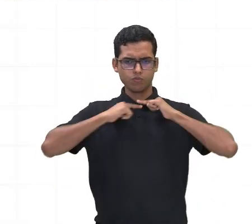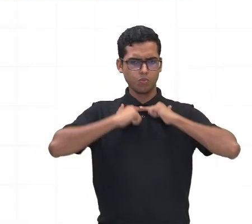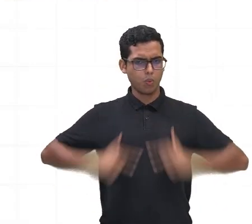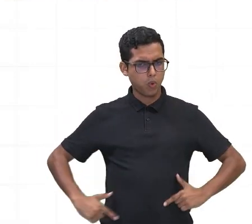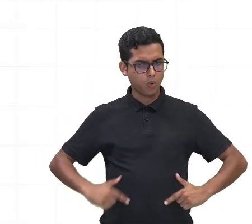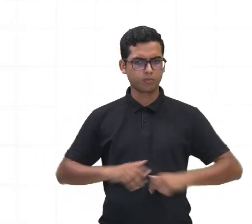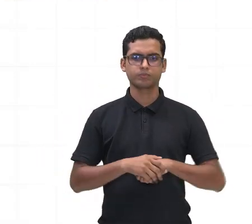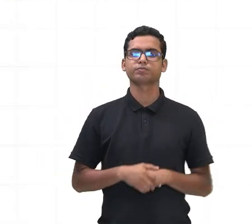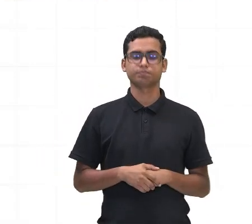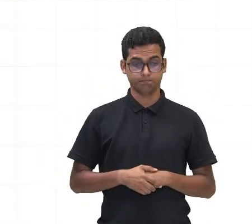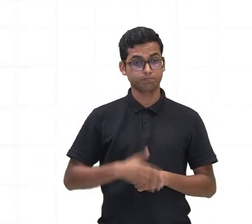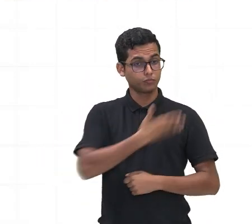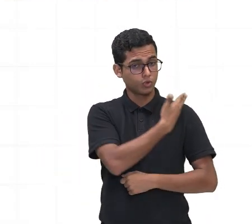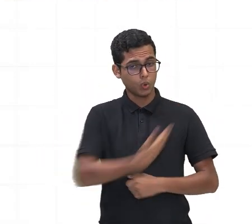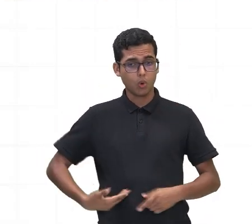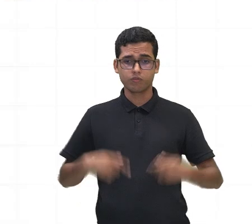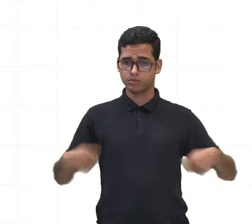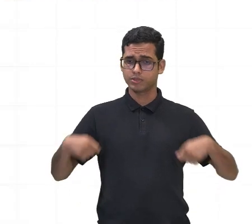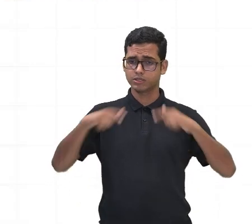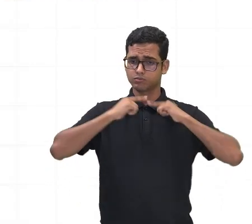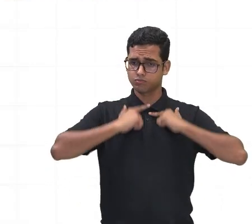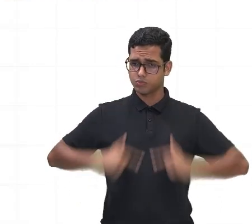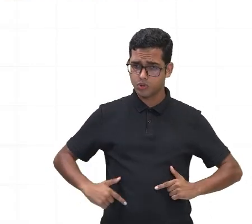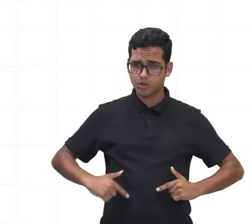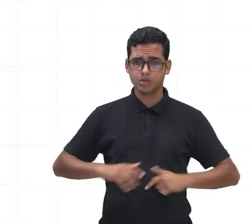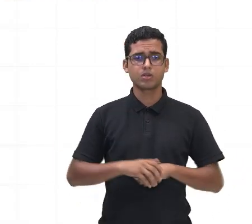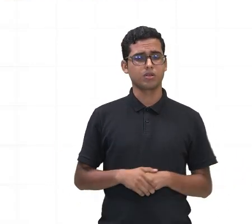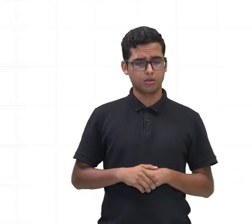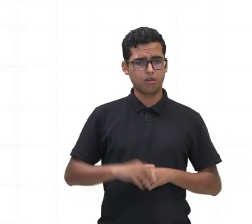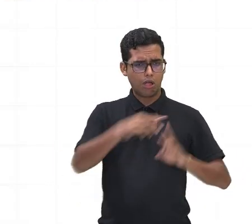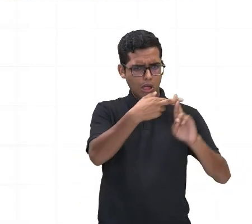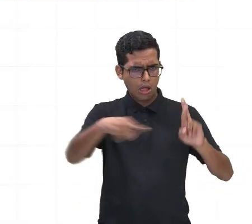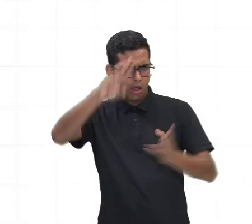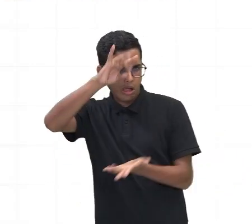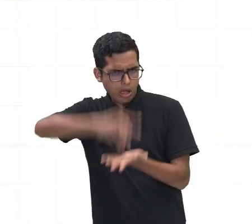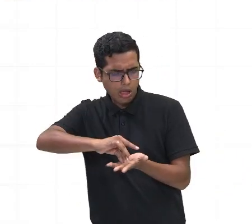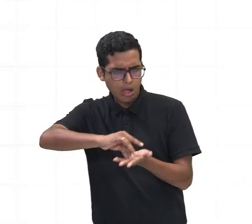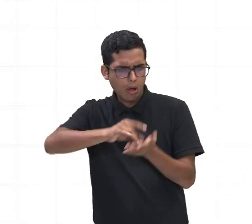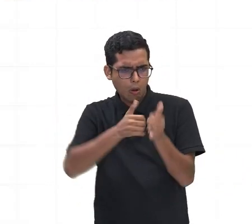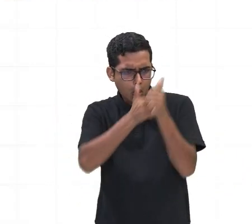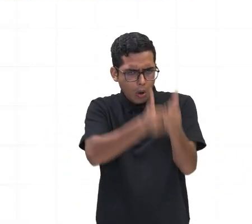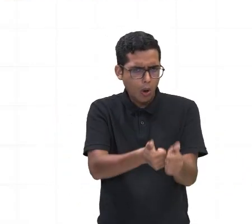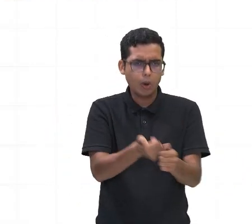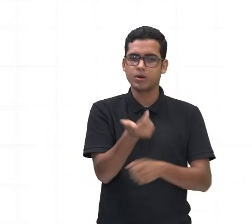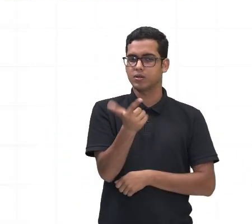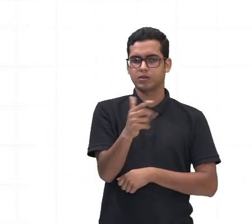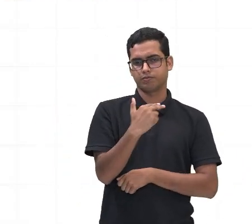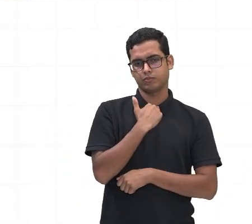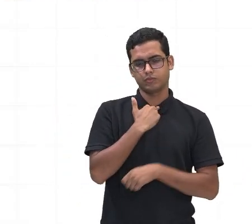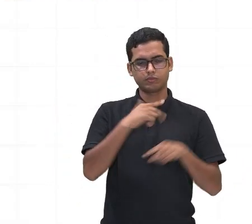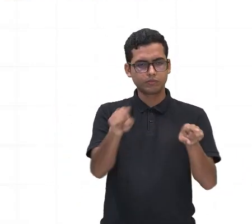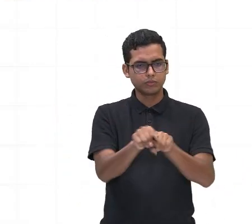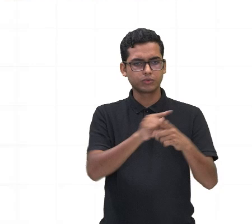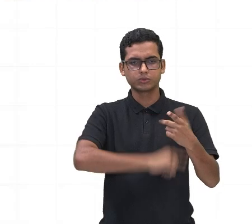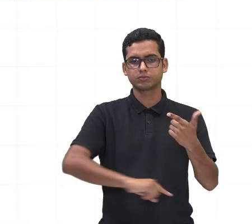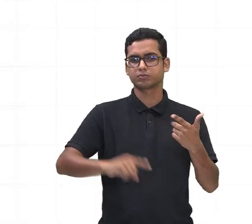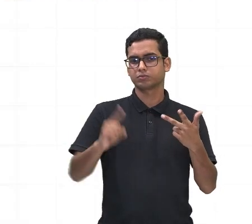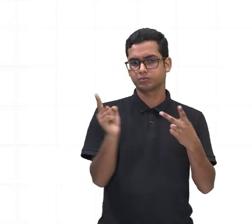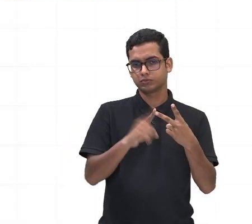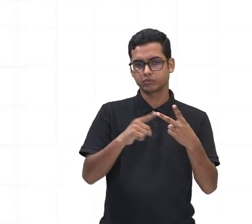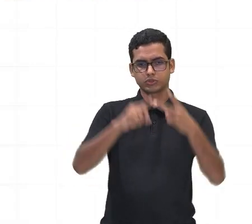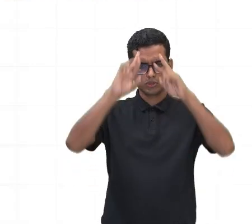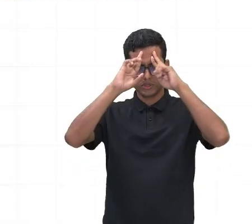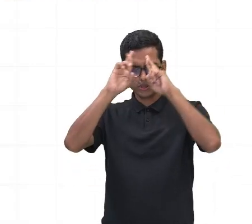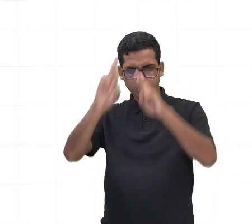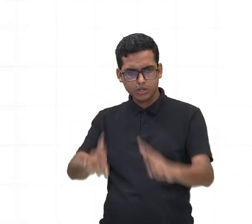Estado. O Estado precisa ser laico, não pode ter uma religião oficial. O respeito mútuo entre as